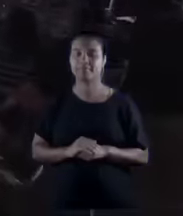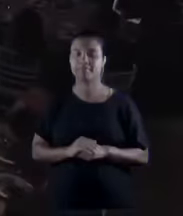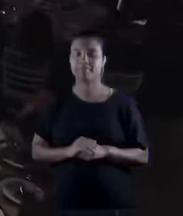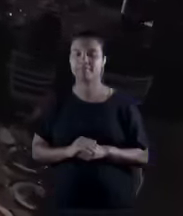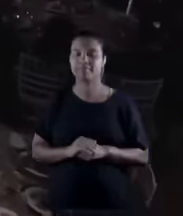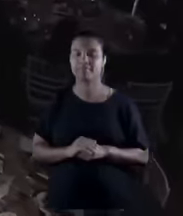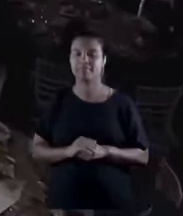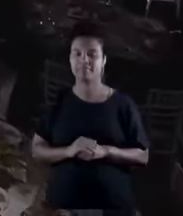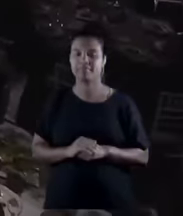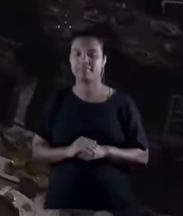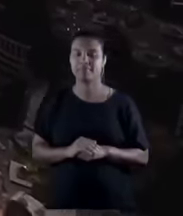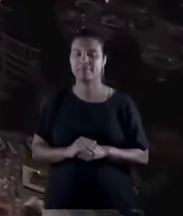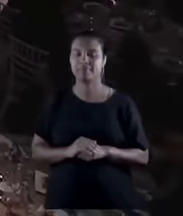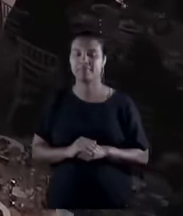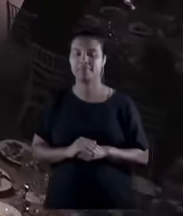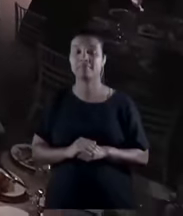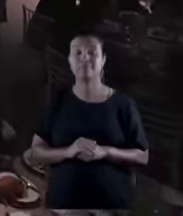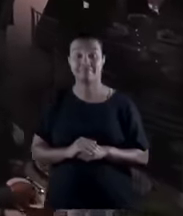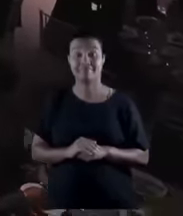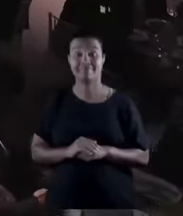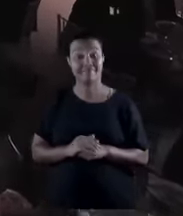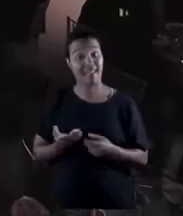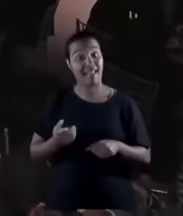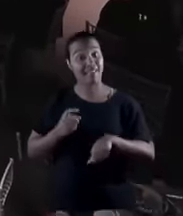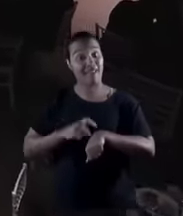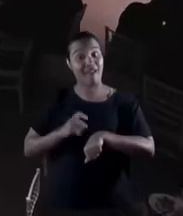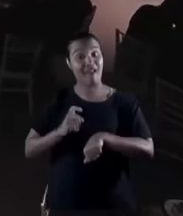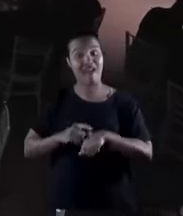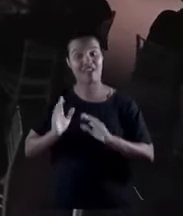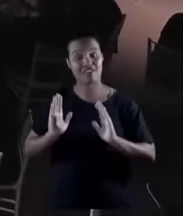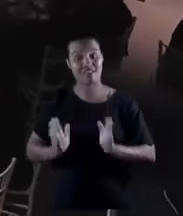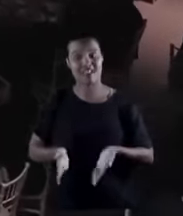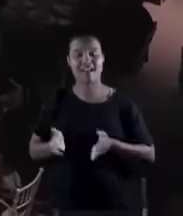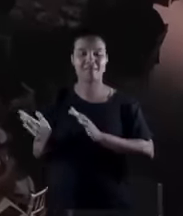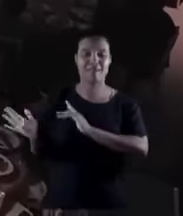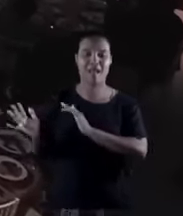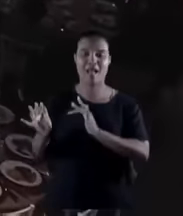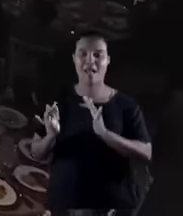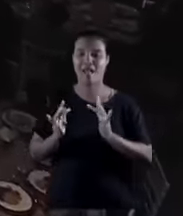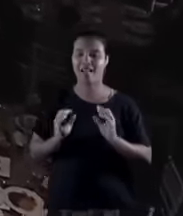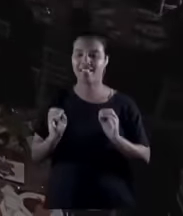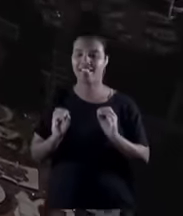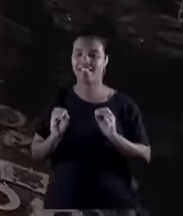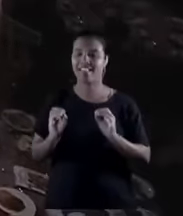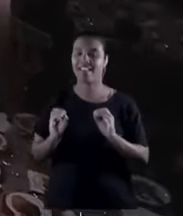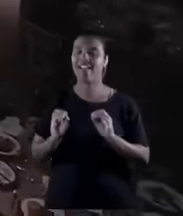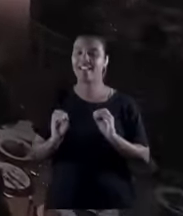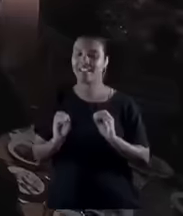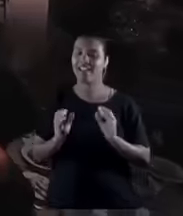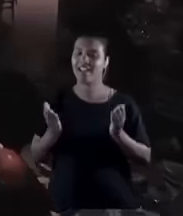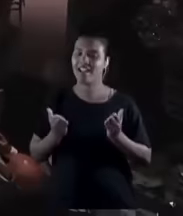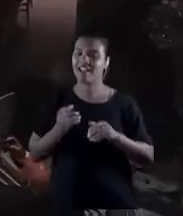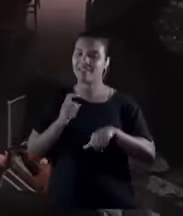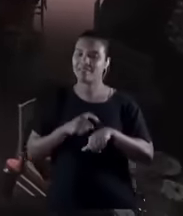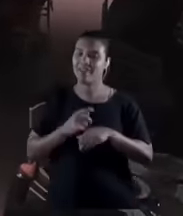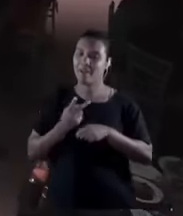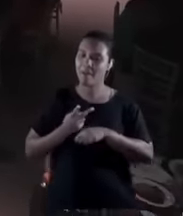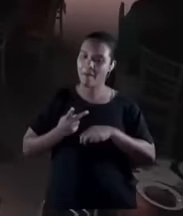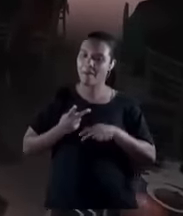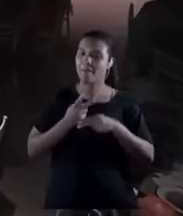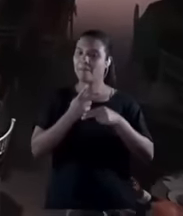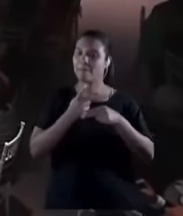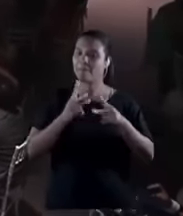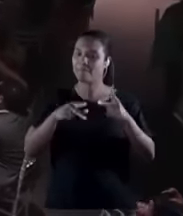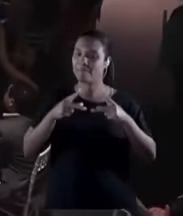Ufa! Tava na hora, né? Vai, demorou, não tava querendo tanto esse prêmio que agora a gente quer te ouvir. Então,